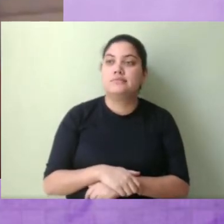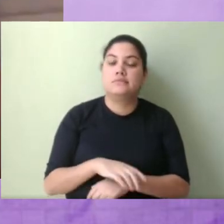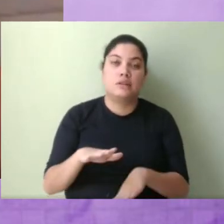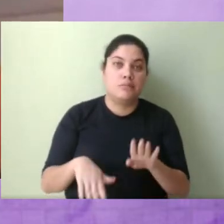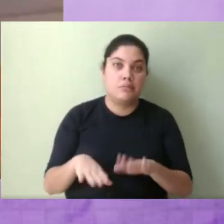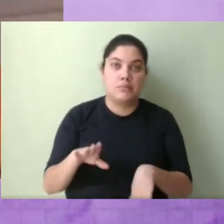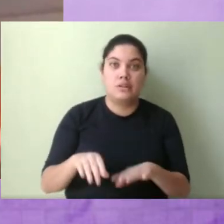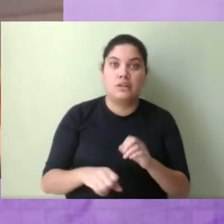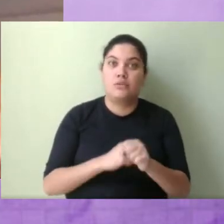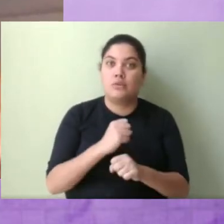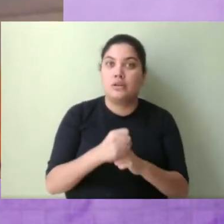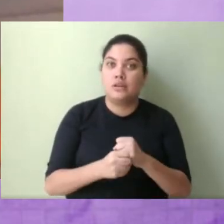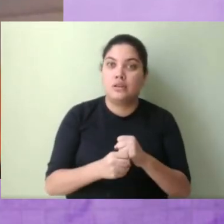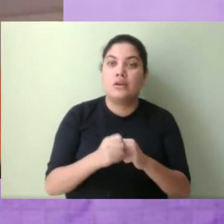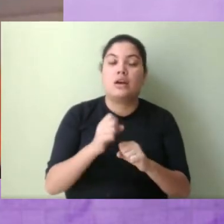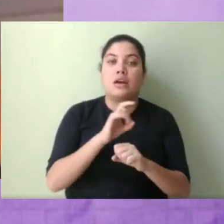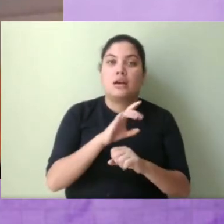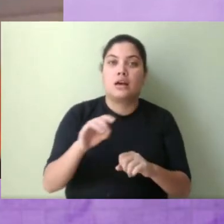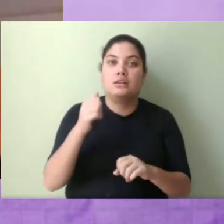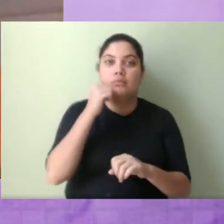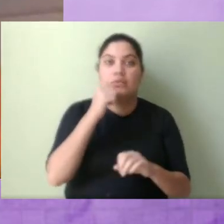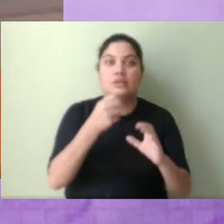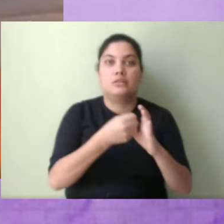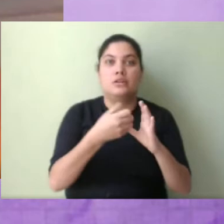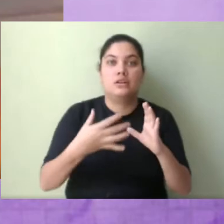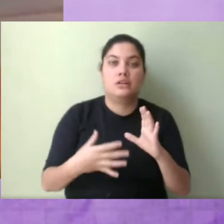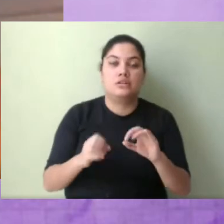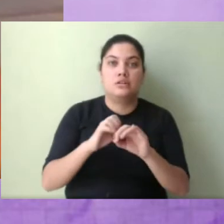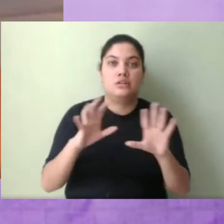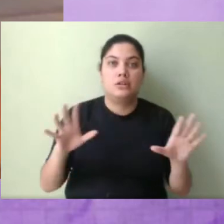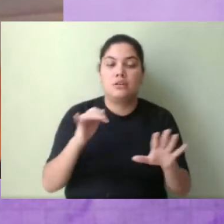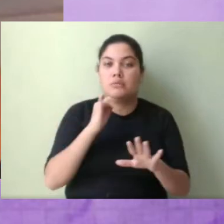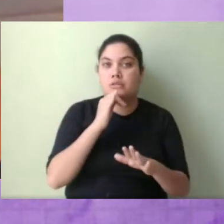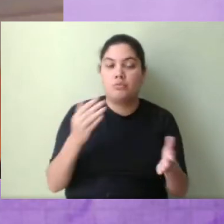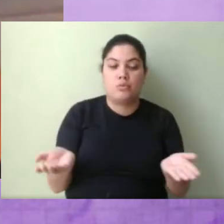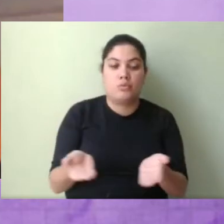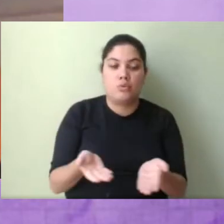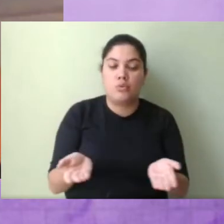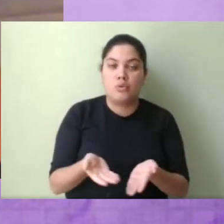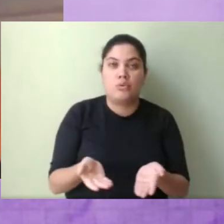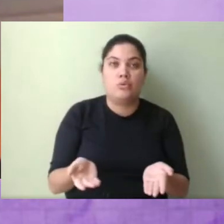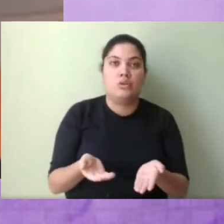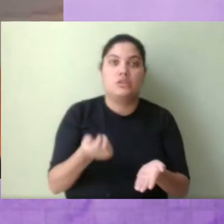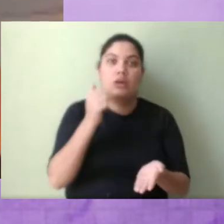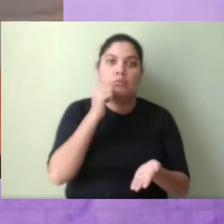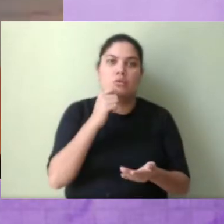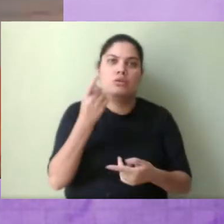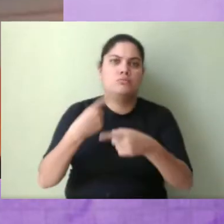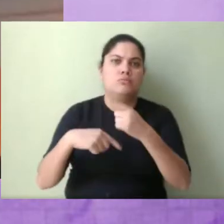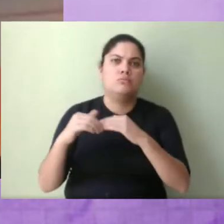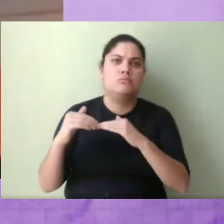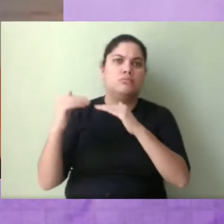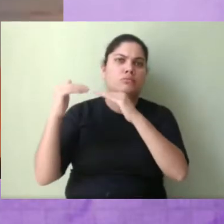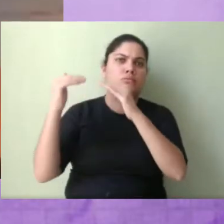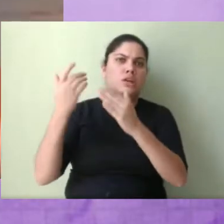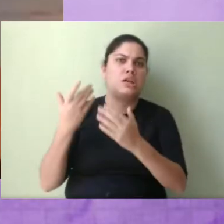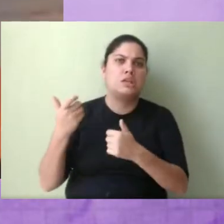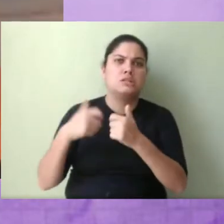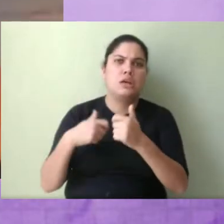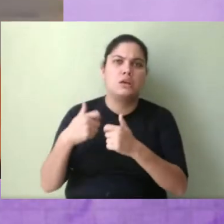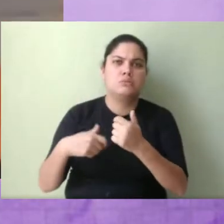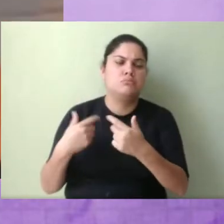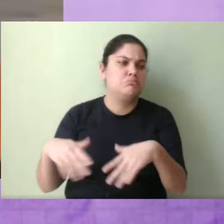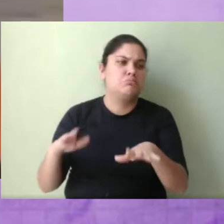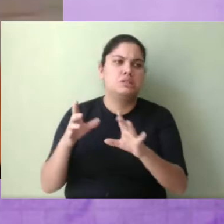cara. Então, parece que a gente tá matando tempo até conhecer um cara, né? Aí, a mulher, dependendo da década que pegar,